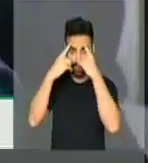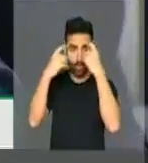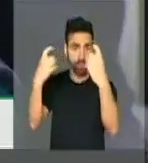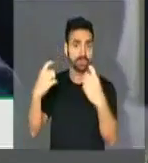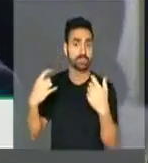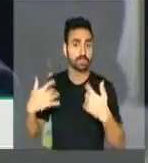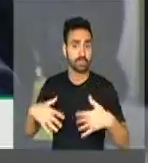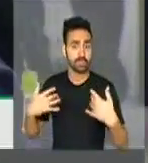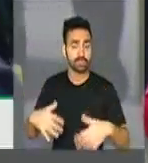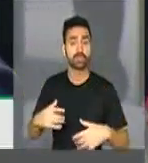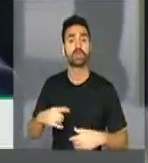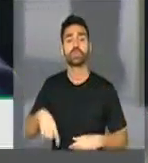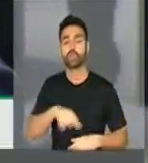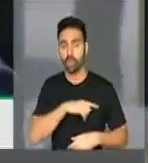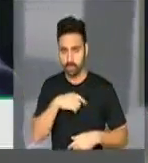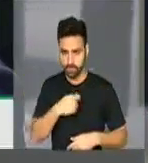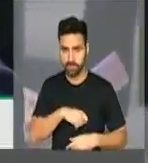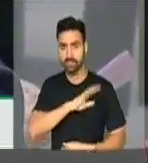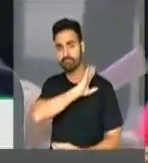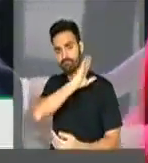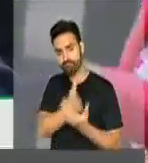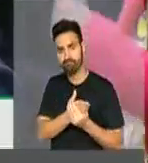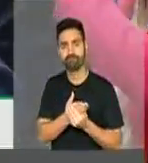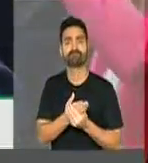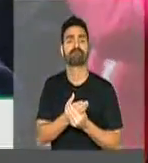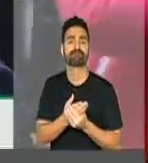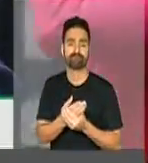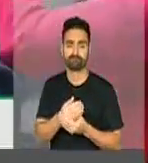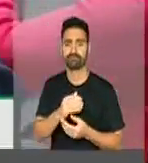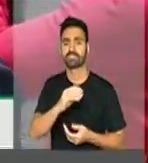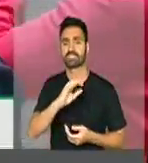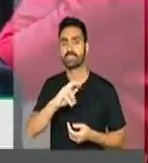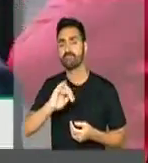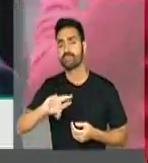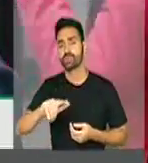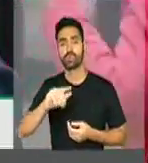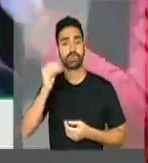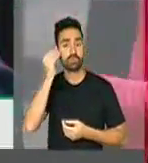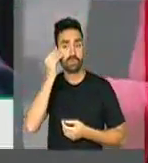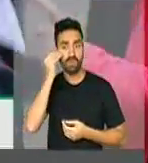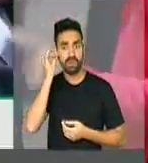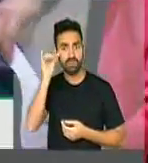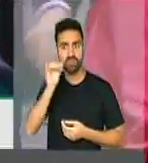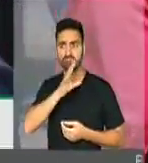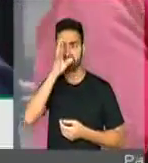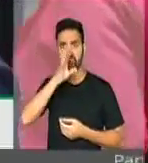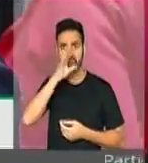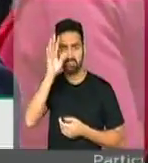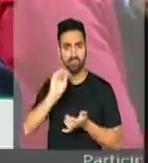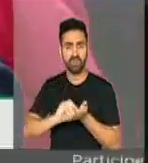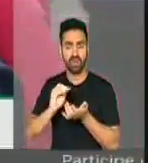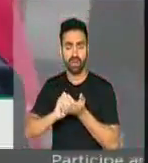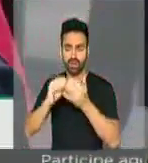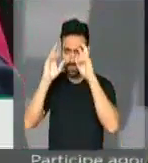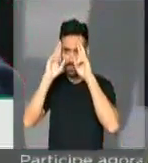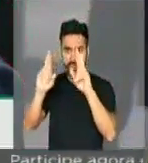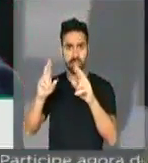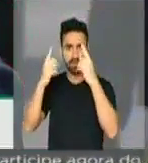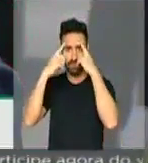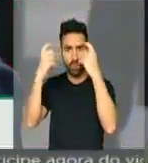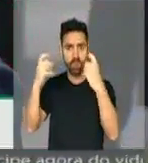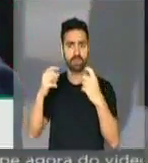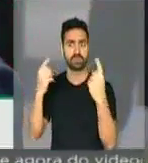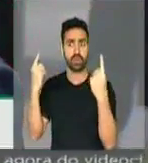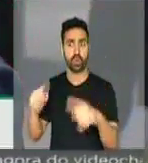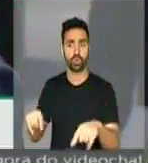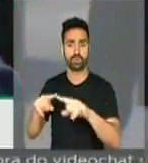Precisamos ajuizar essa ação civil numa tentativa de frear essa violência contra os servidores,